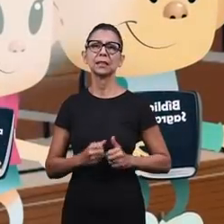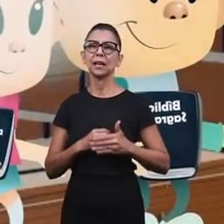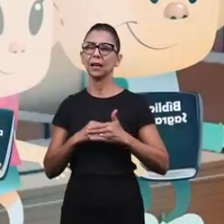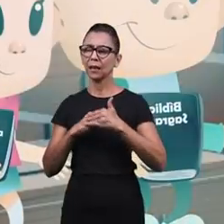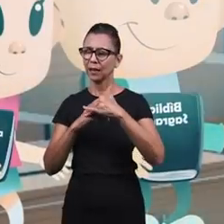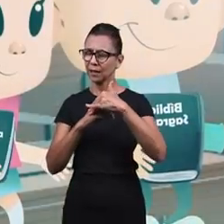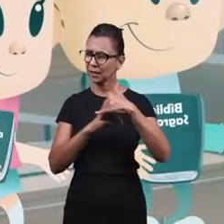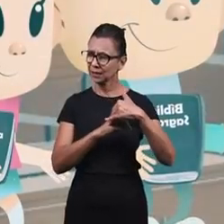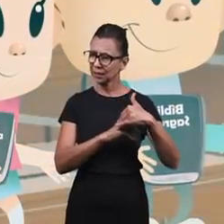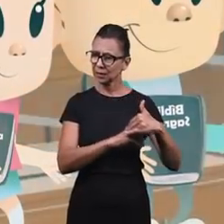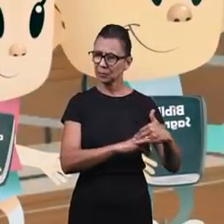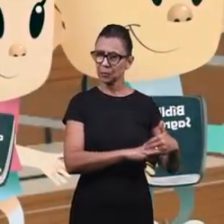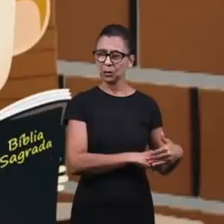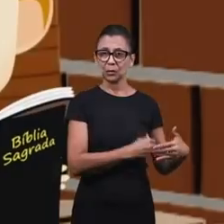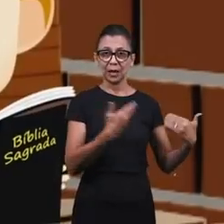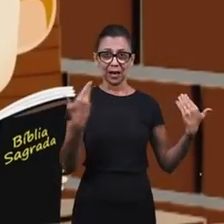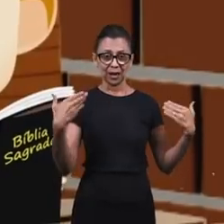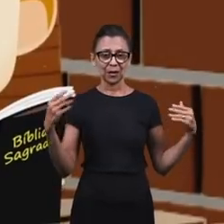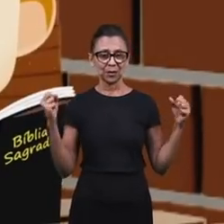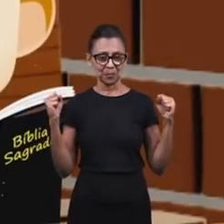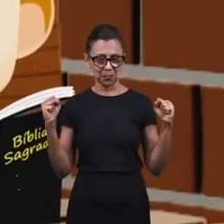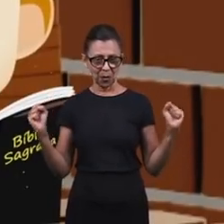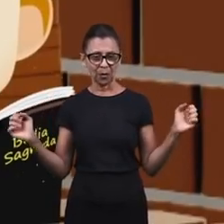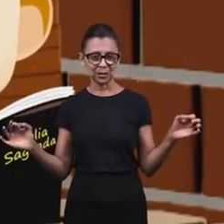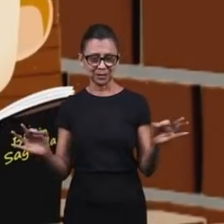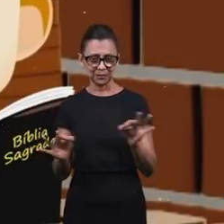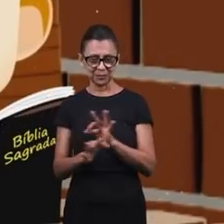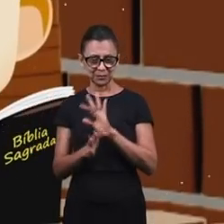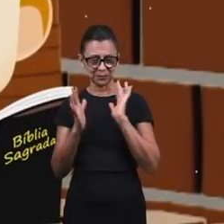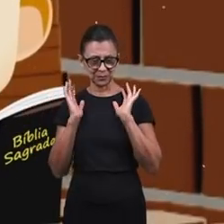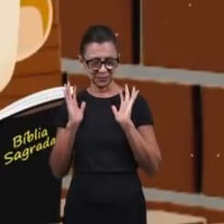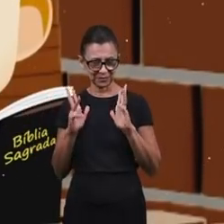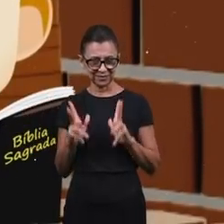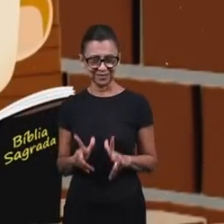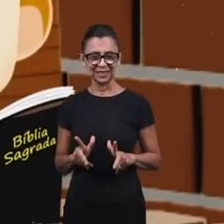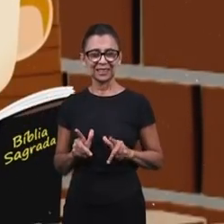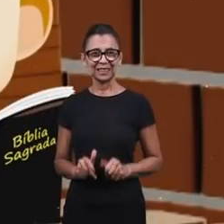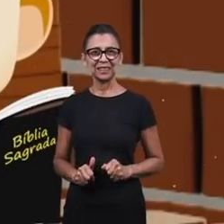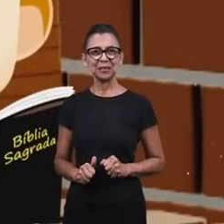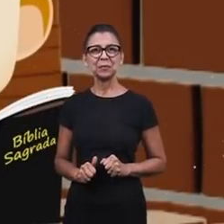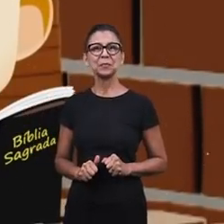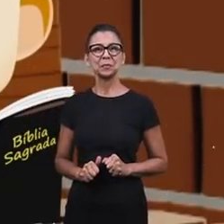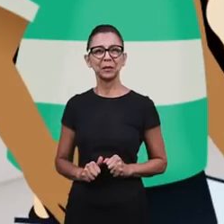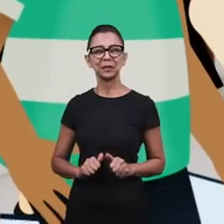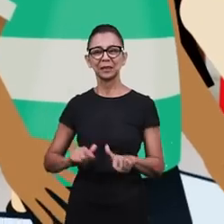Senhor vai me purificar, e pronto